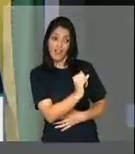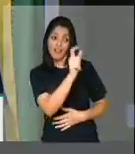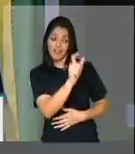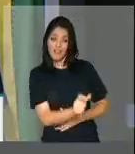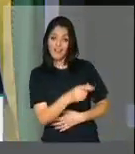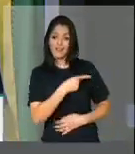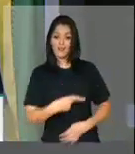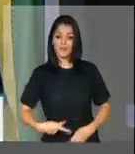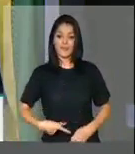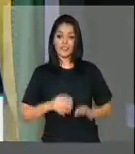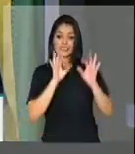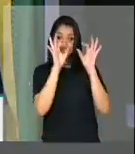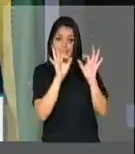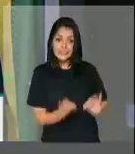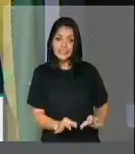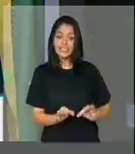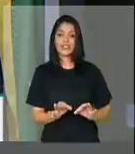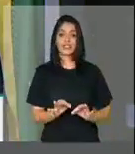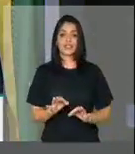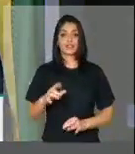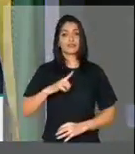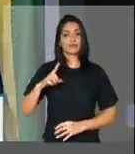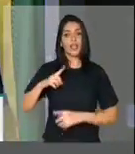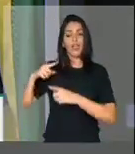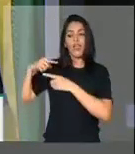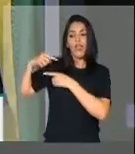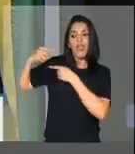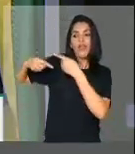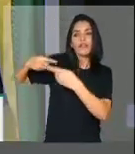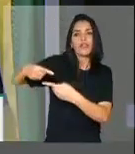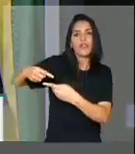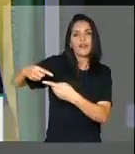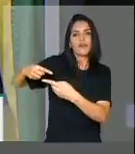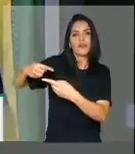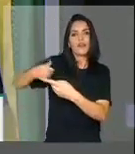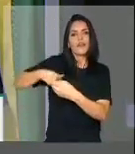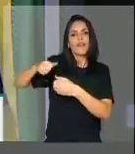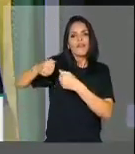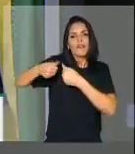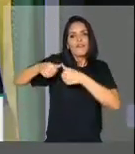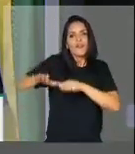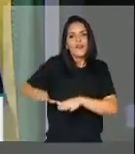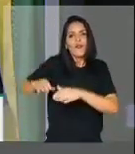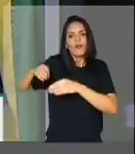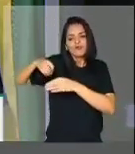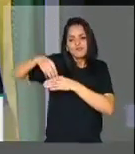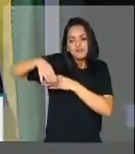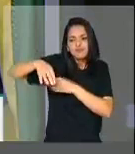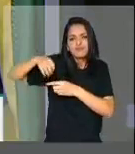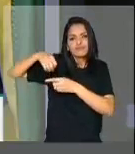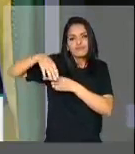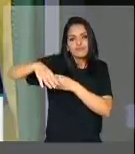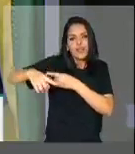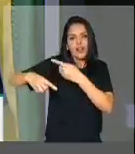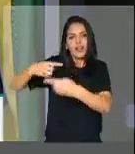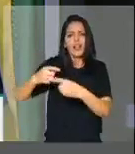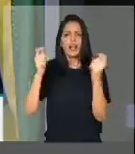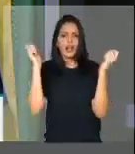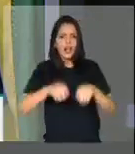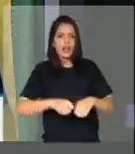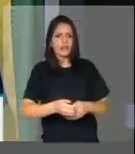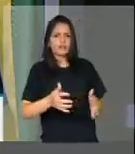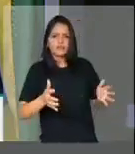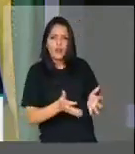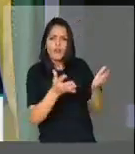sem dúvida, é um herdeiro na nossa geração dessa capacidade de convivência,